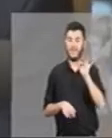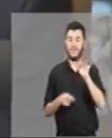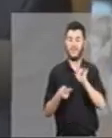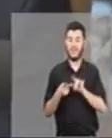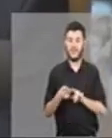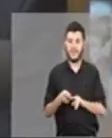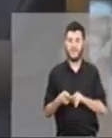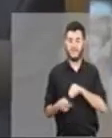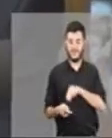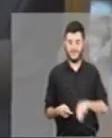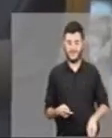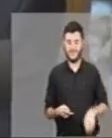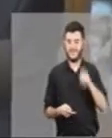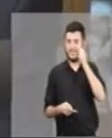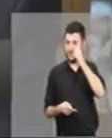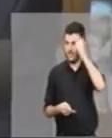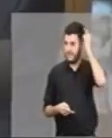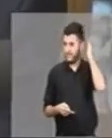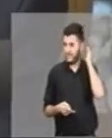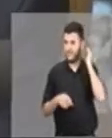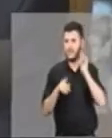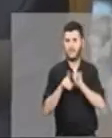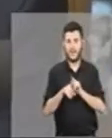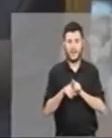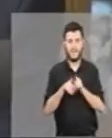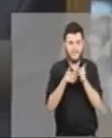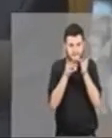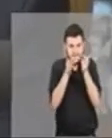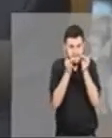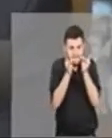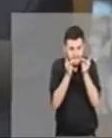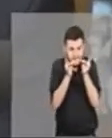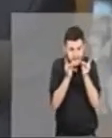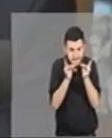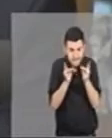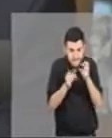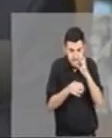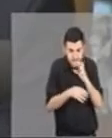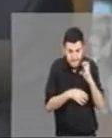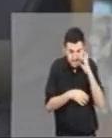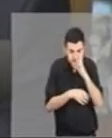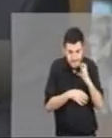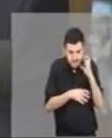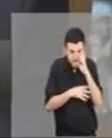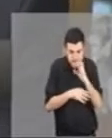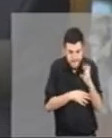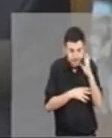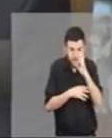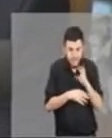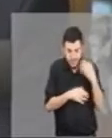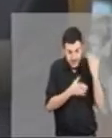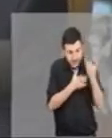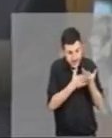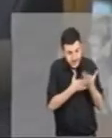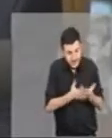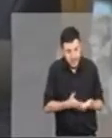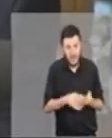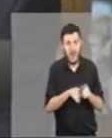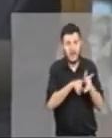exame realmente minucioso, substancioso, apoiando-se em razões